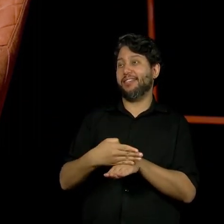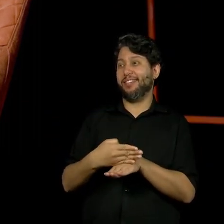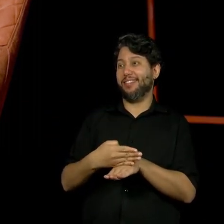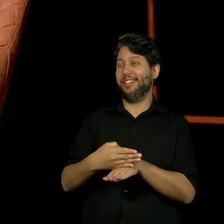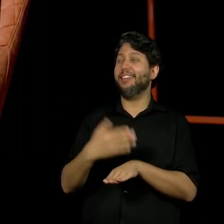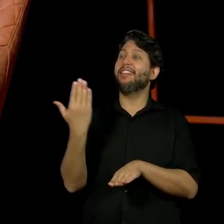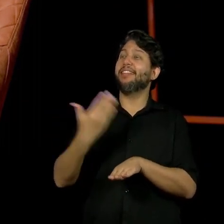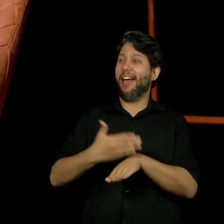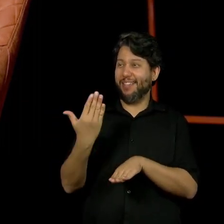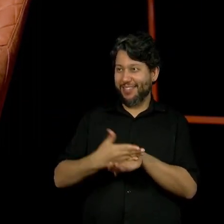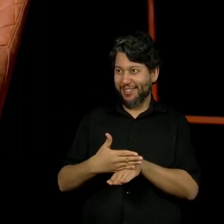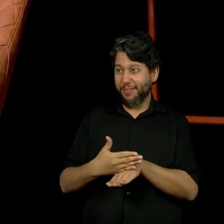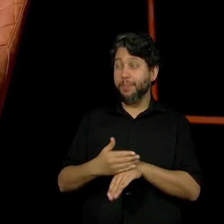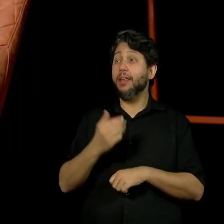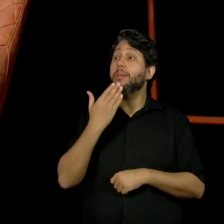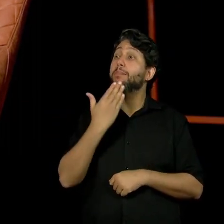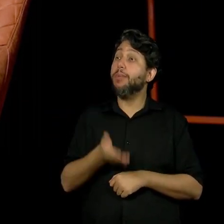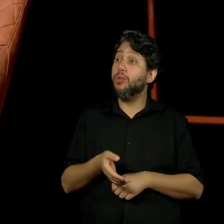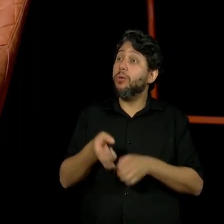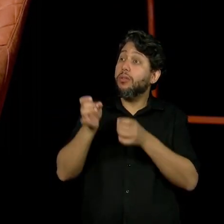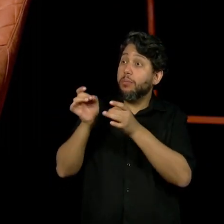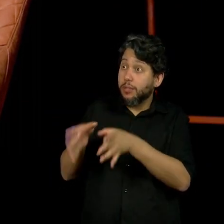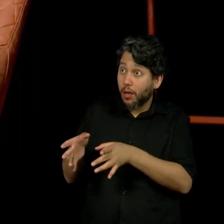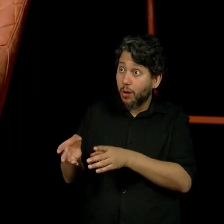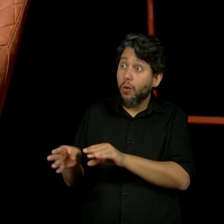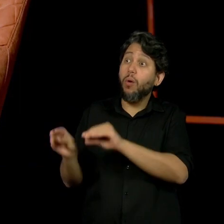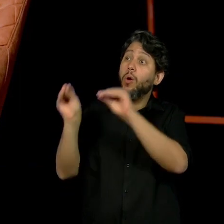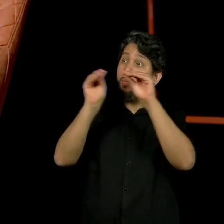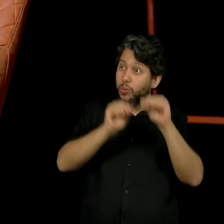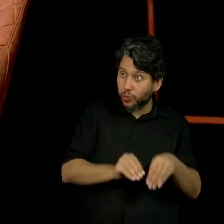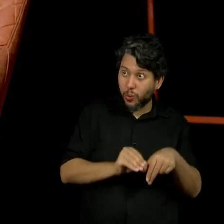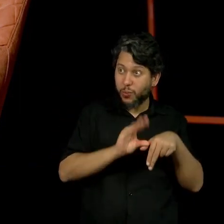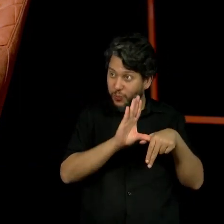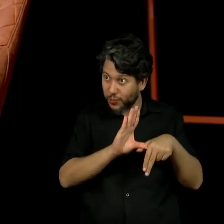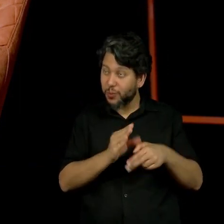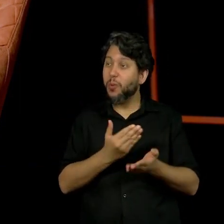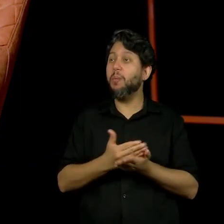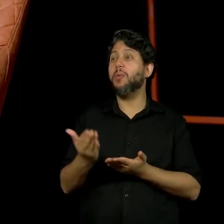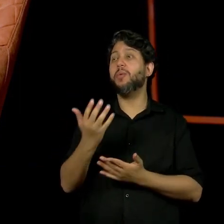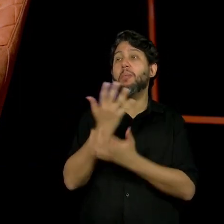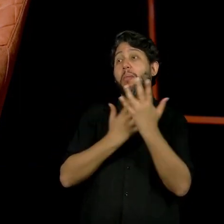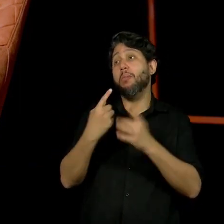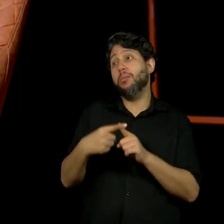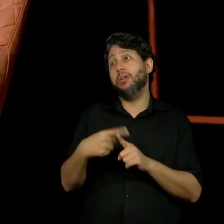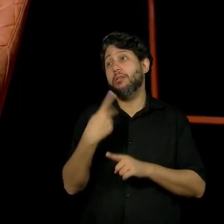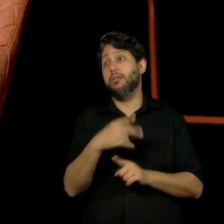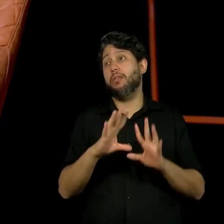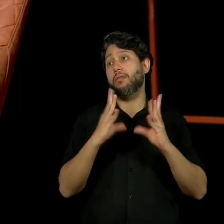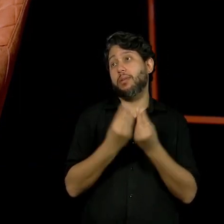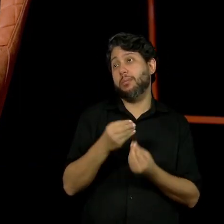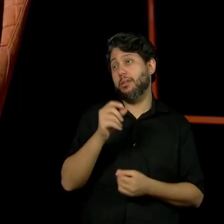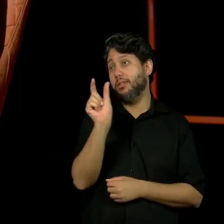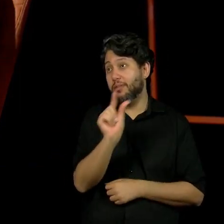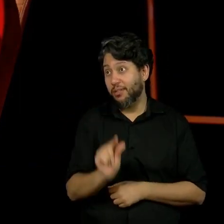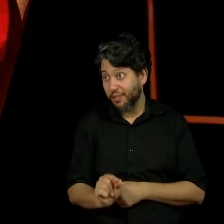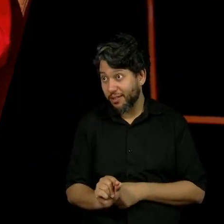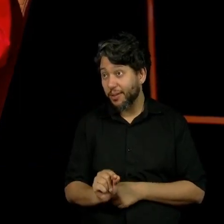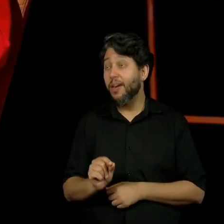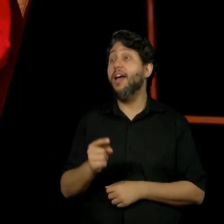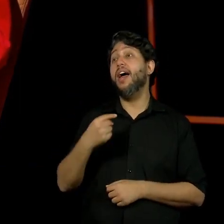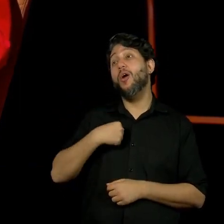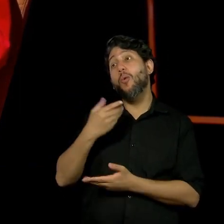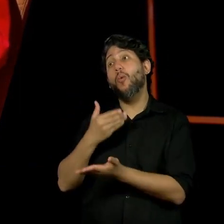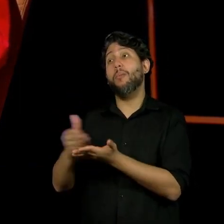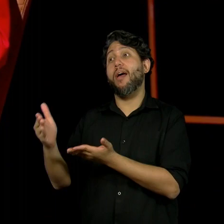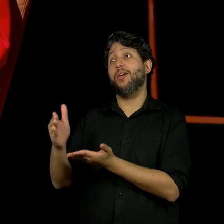acaba saindo, pede demissão, que ele veio para cá e se tornou o grande seresteiro de São Paulo, descendente de italianos, ele é motorista de praça, eu passo a apresentar o